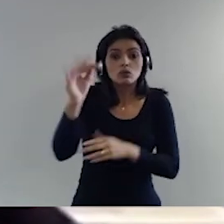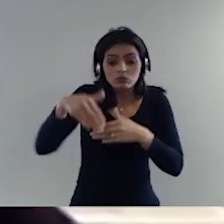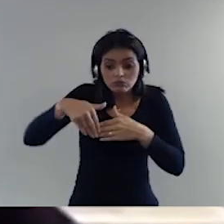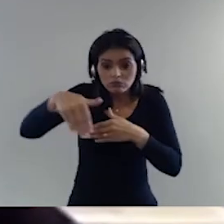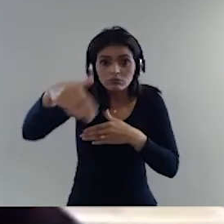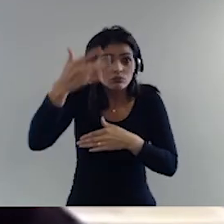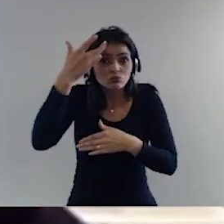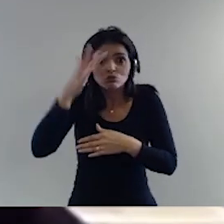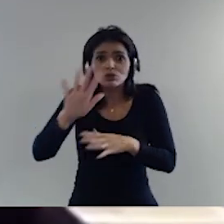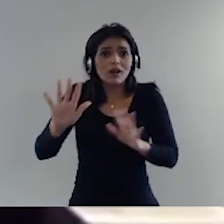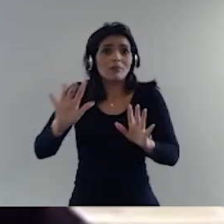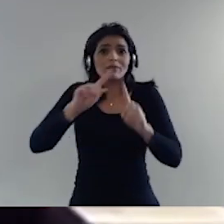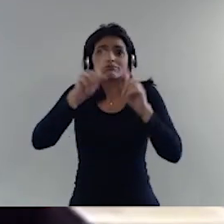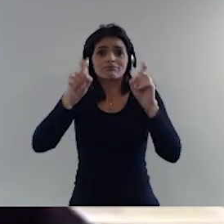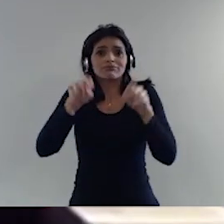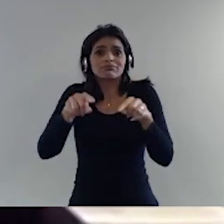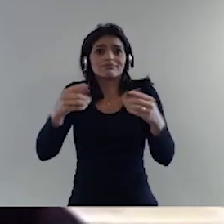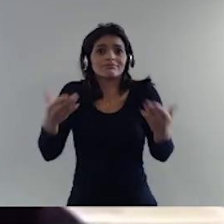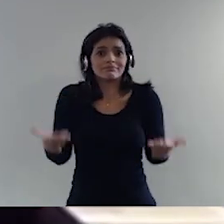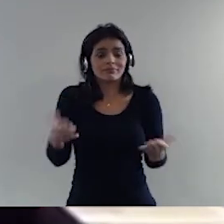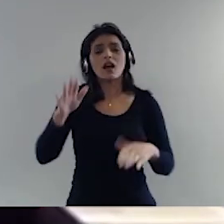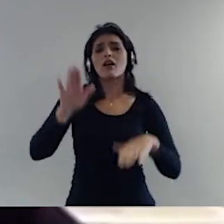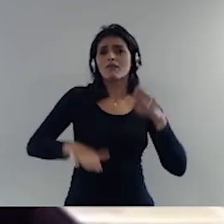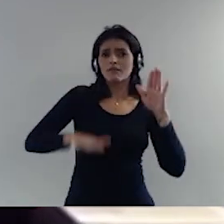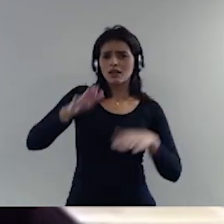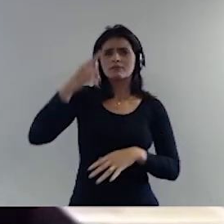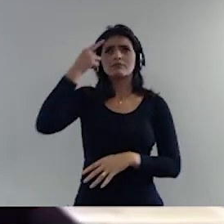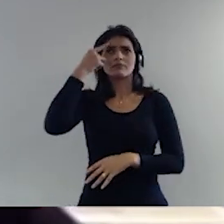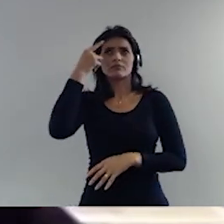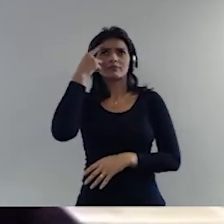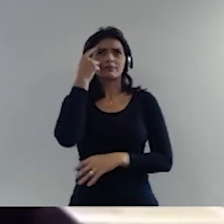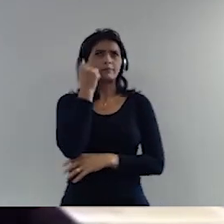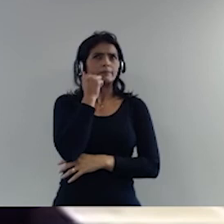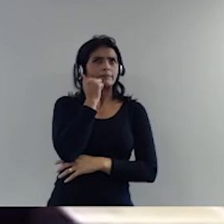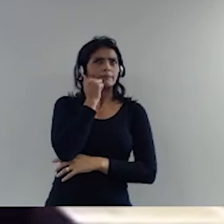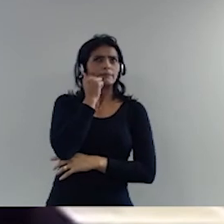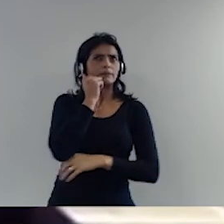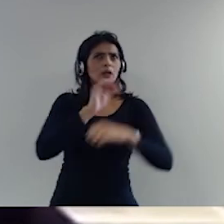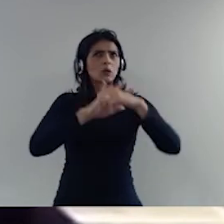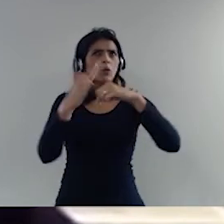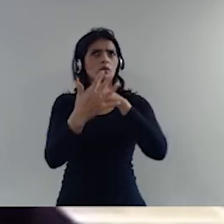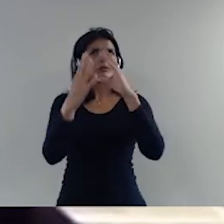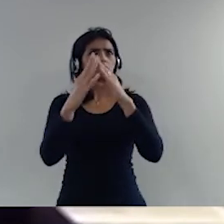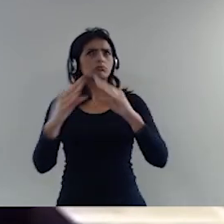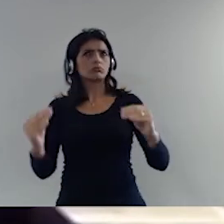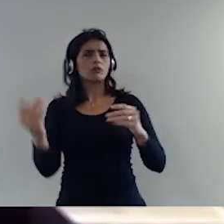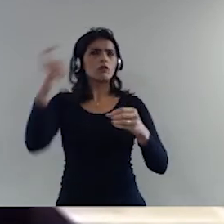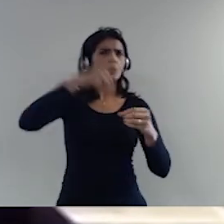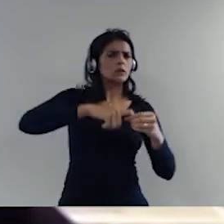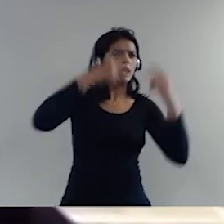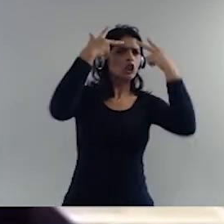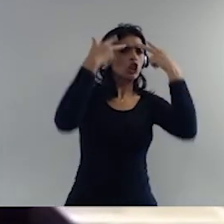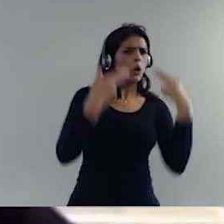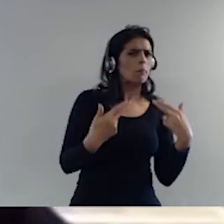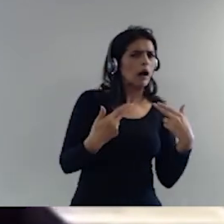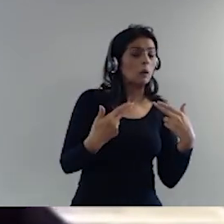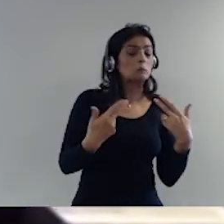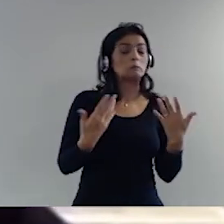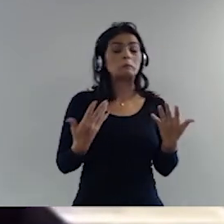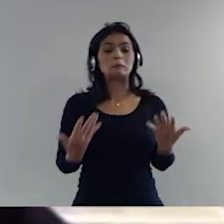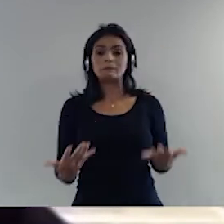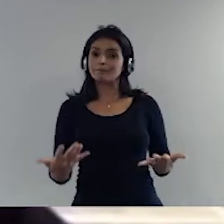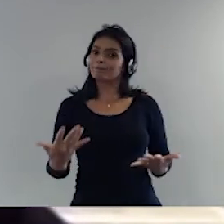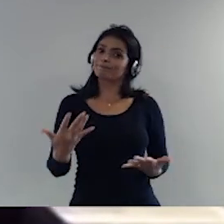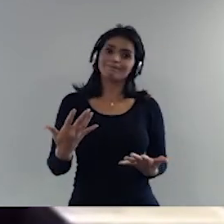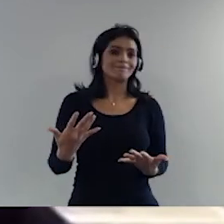talvez algumas convicções de que não voltaremos inteiramente ao normal, ou pelo menos não voltaremos tão cedo